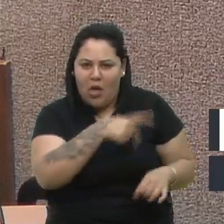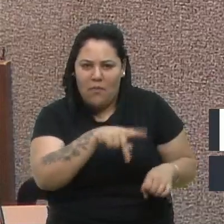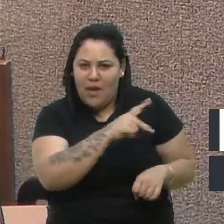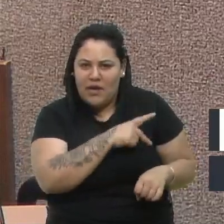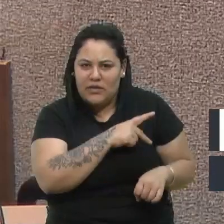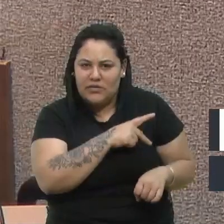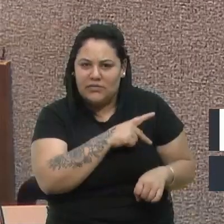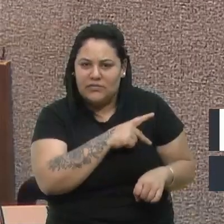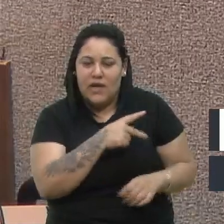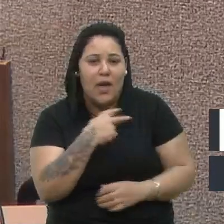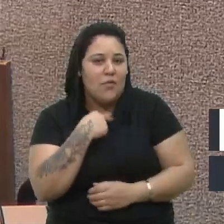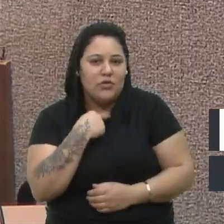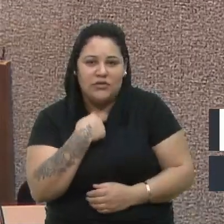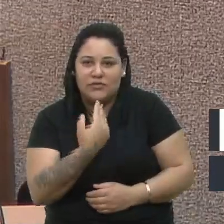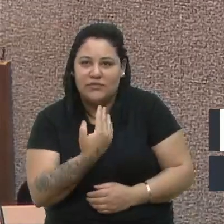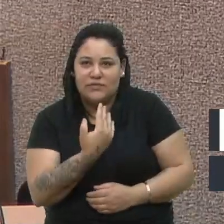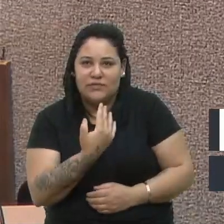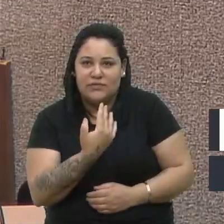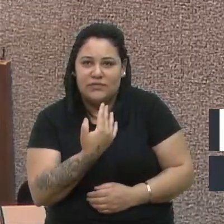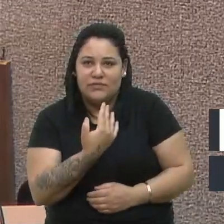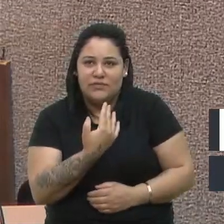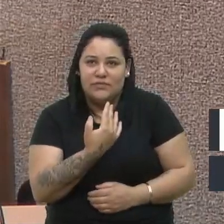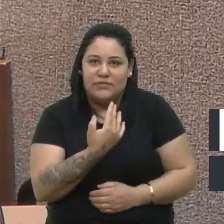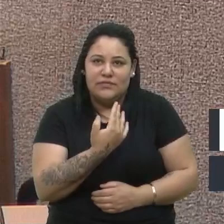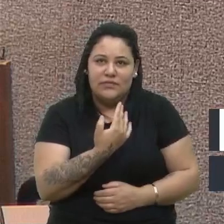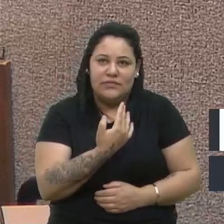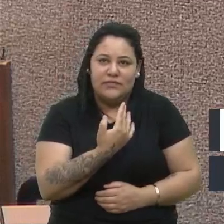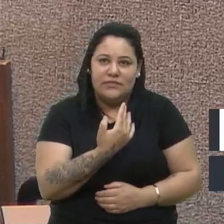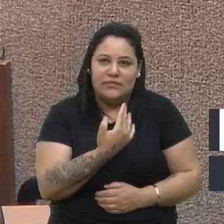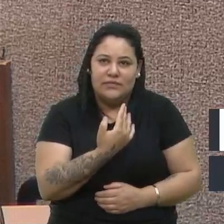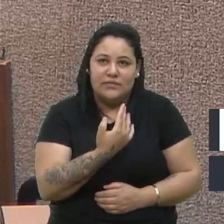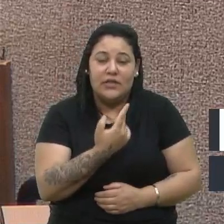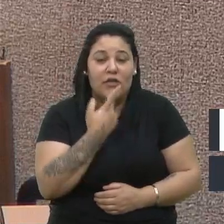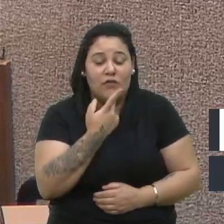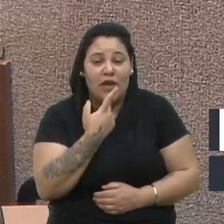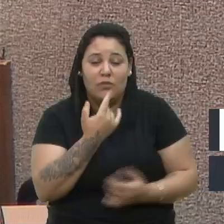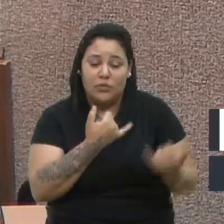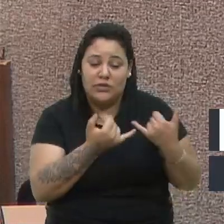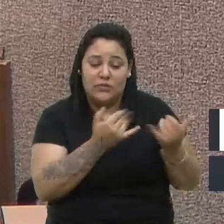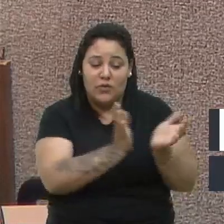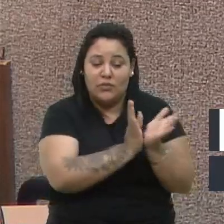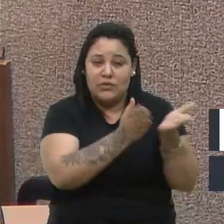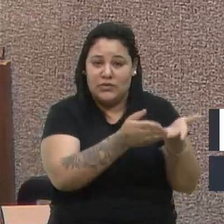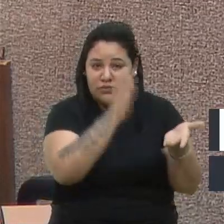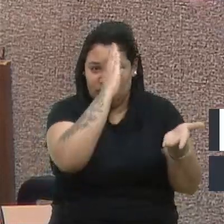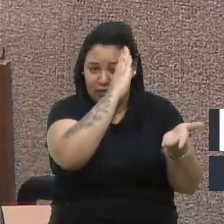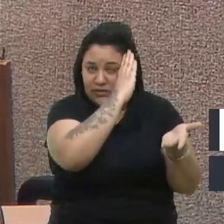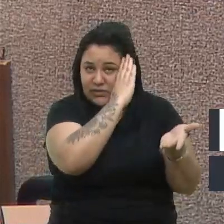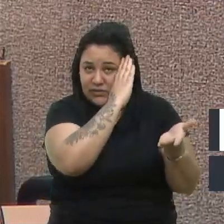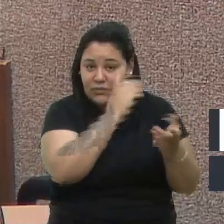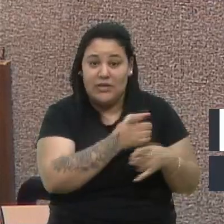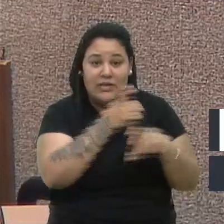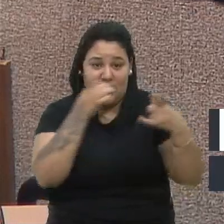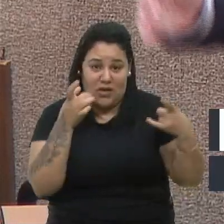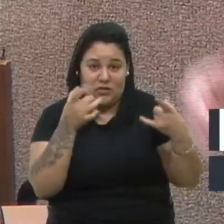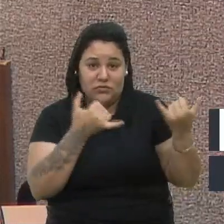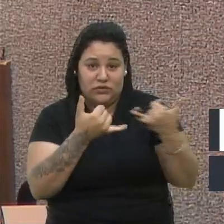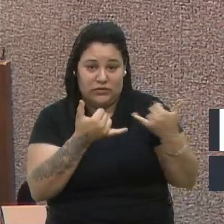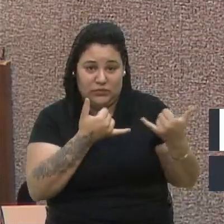humanamente impossível alguém ter uma comissão, e eu cito a comissão do vereador Bressan, porque é uma das maiores,